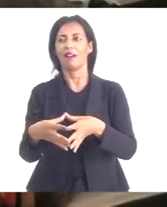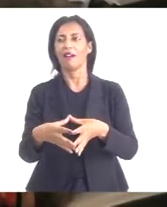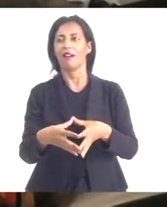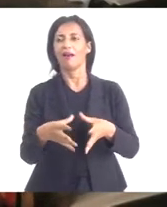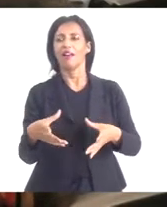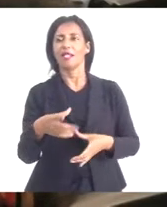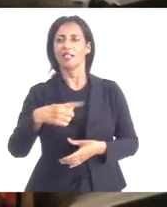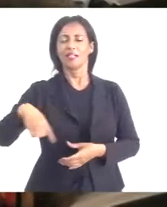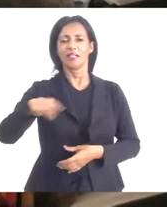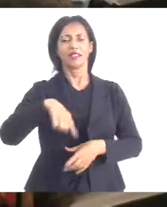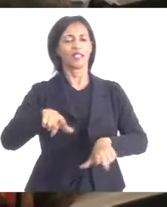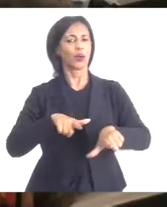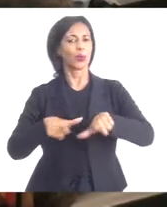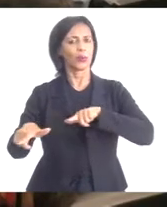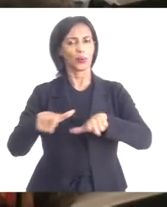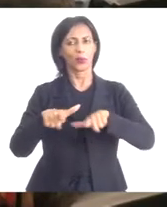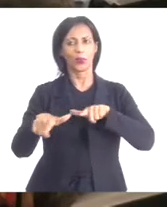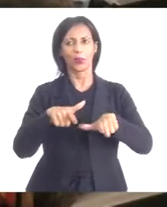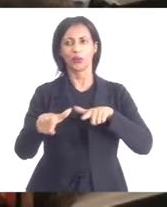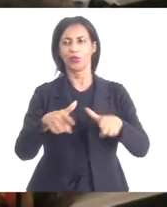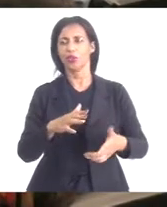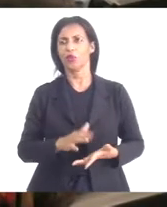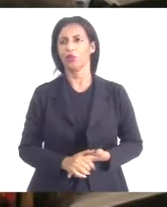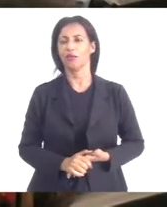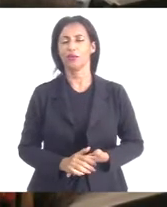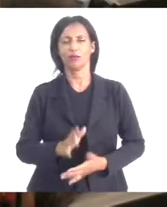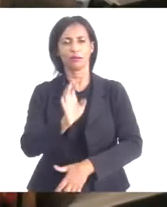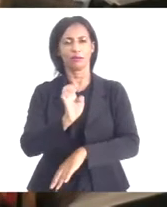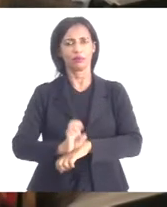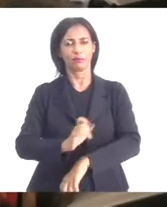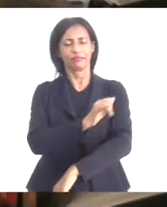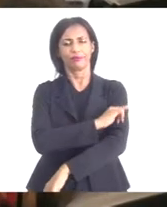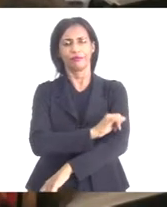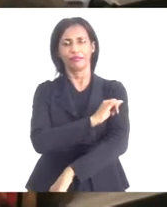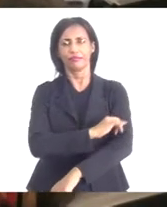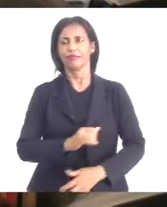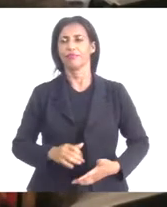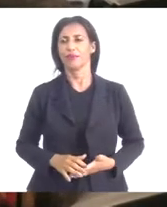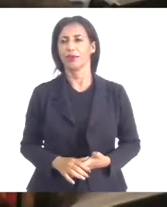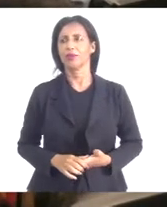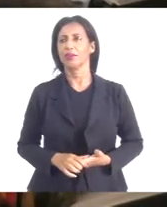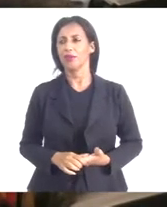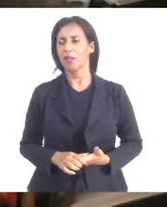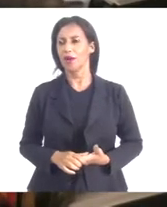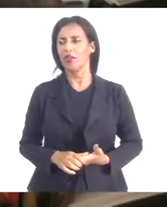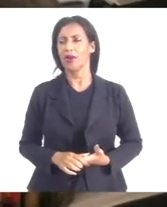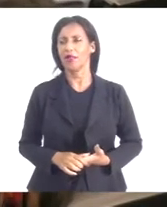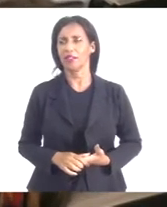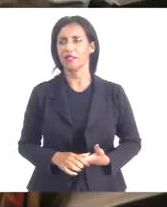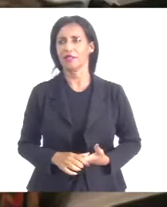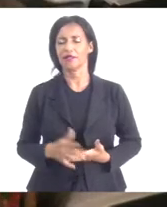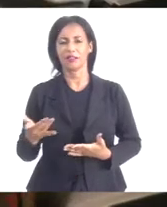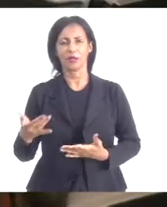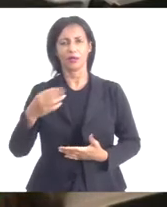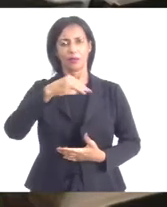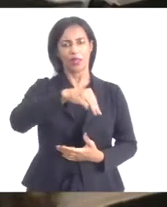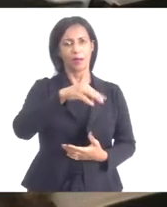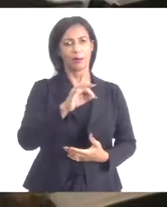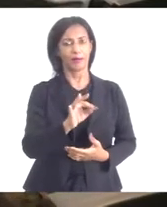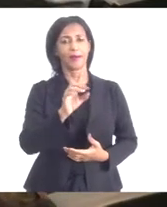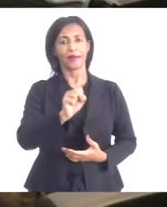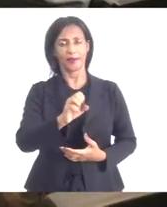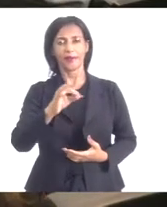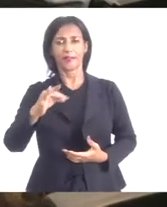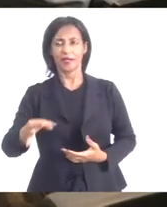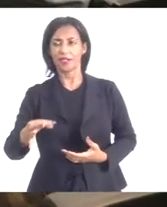que são os trabalhadores ambulantes e Camelôs do Estado do Rio de Janeiro e vejo aqui também companheiros e companheiros do mp-sp